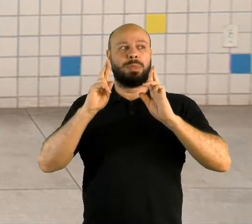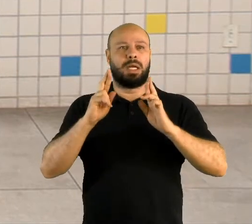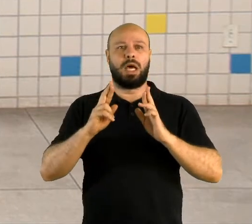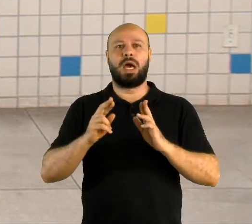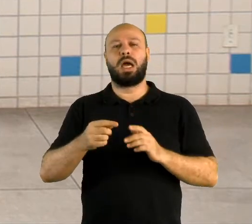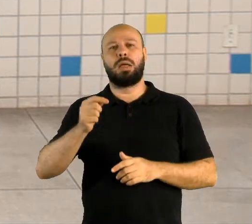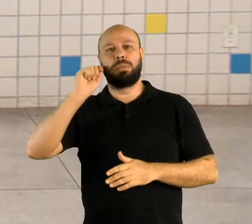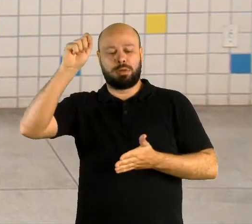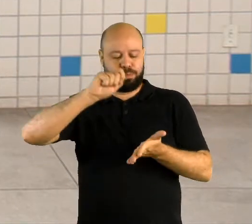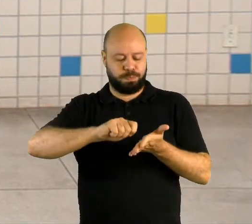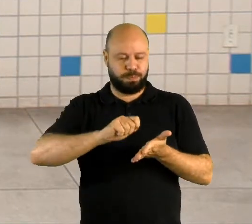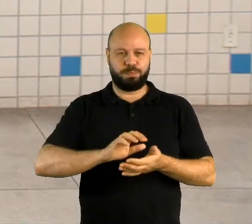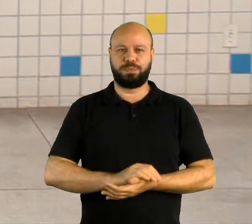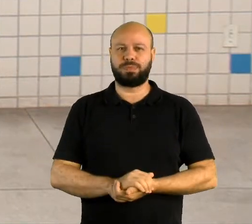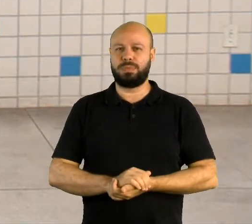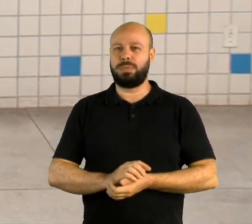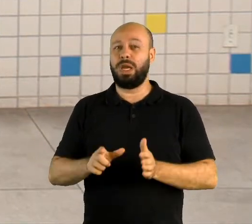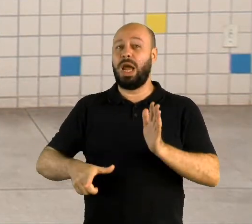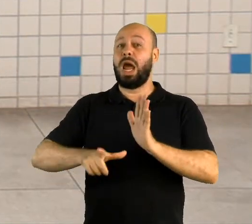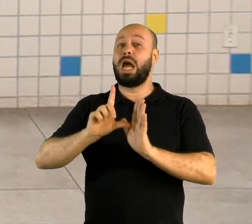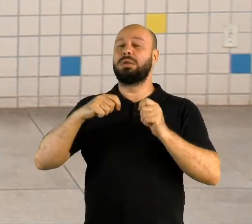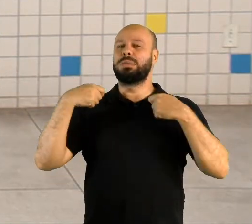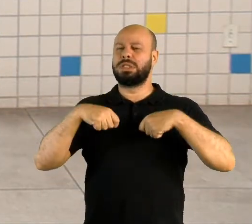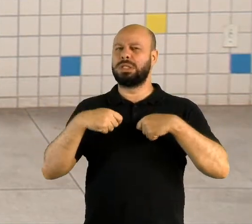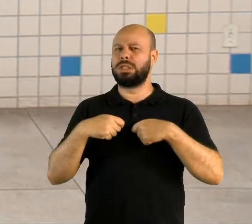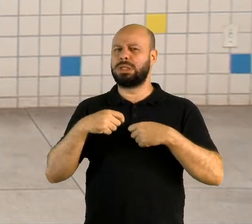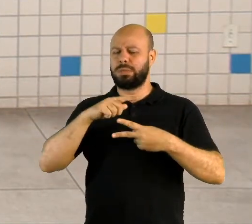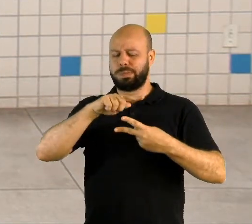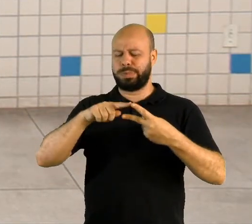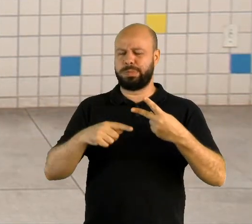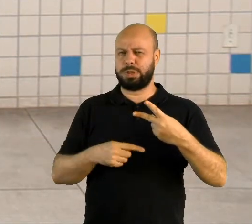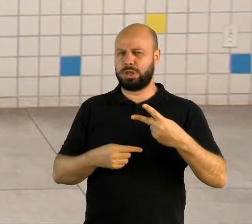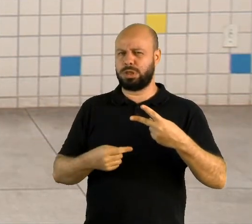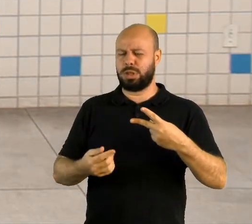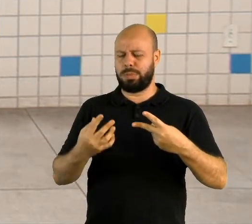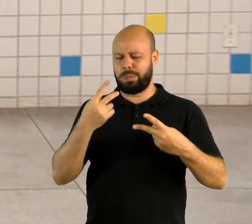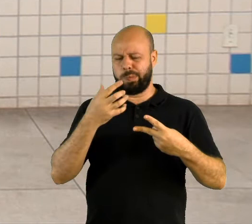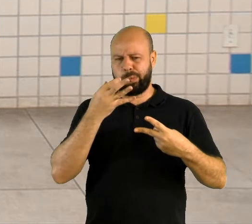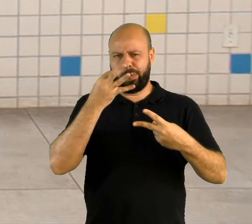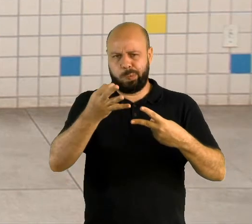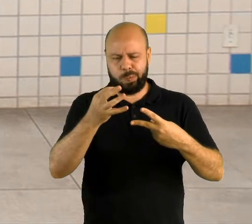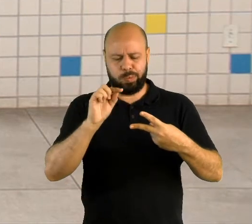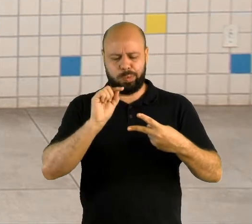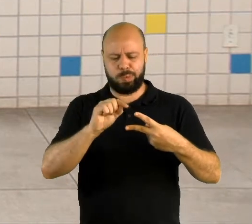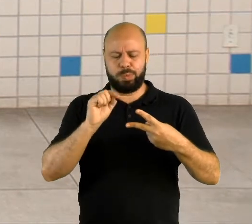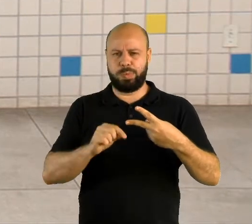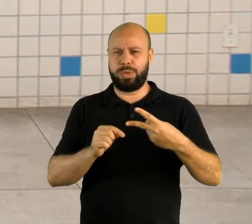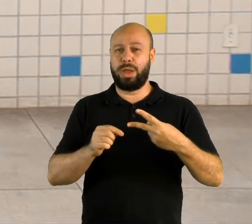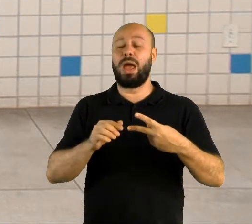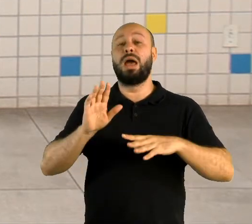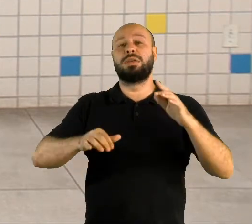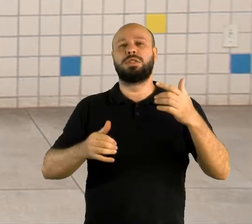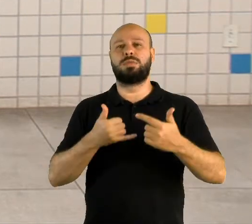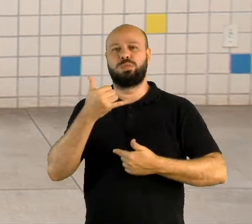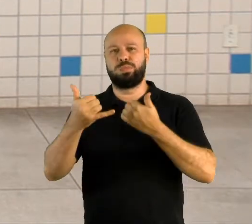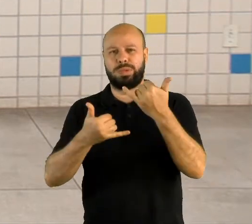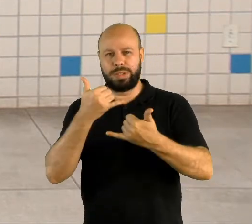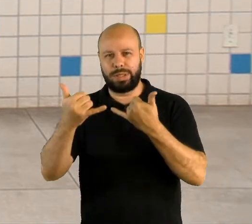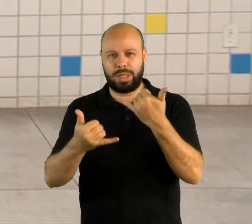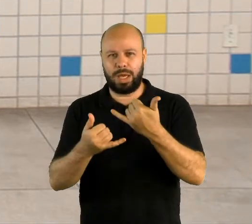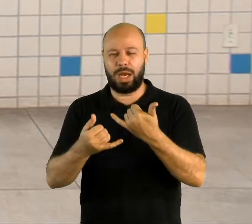Antes de tratar disso, duas observações sobre as brincadeiras que o professor